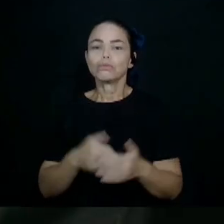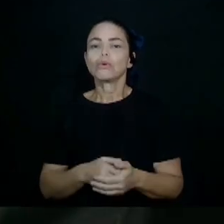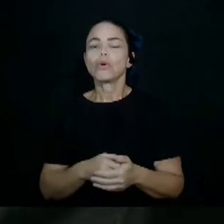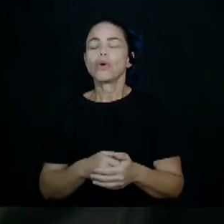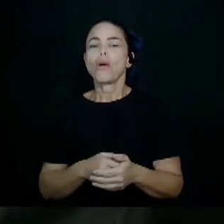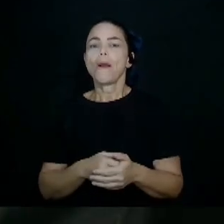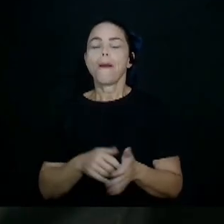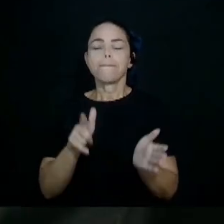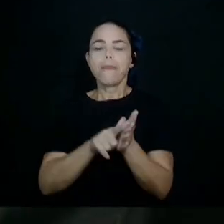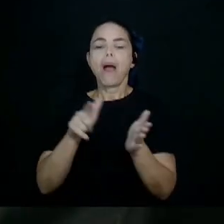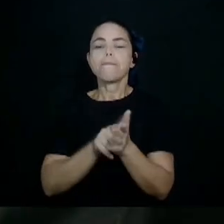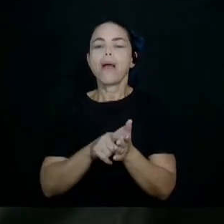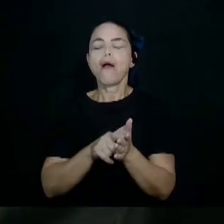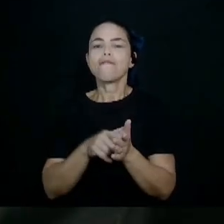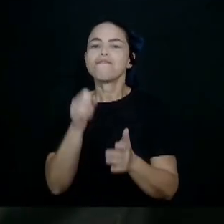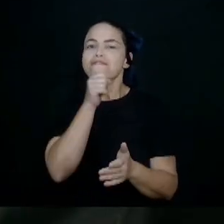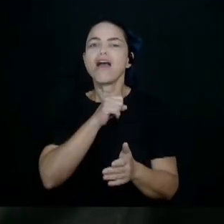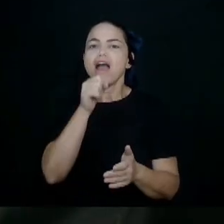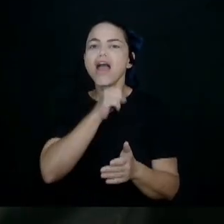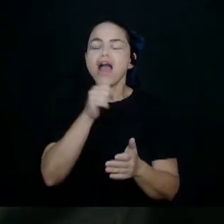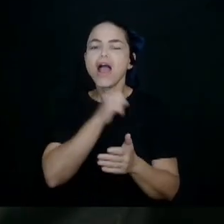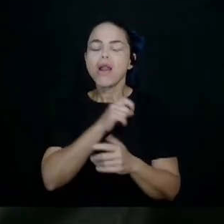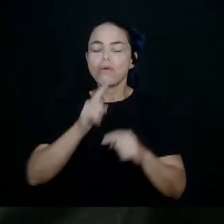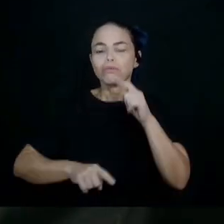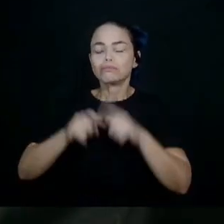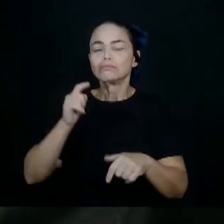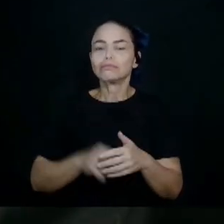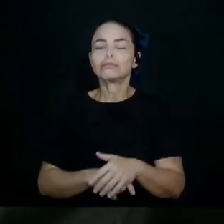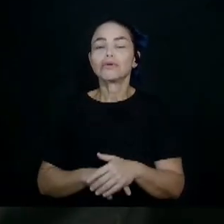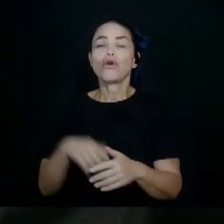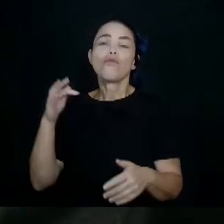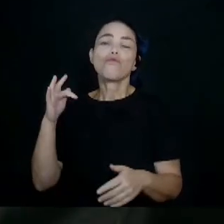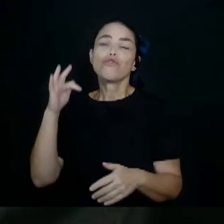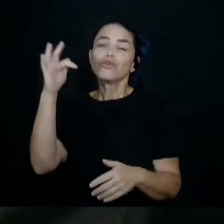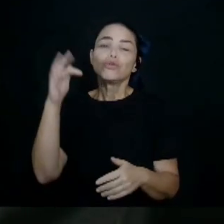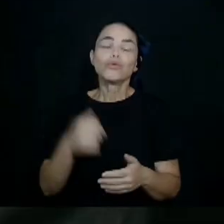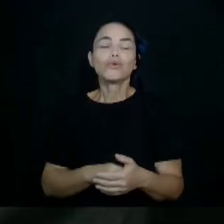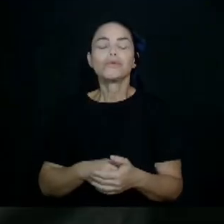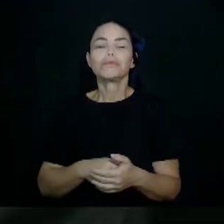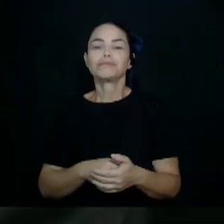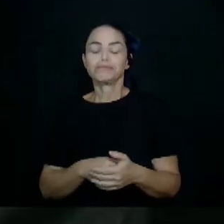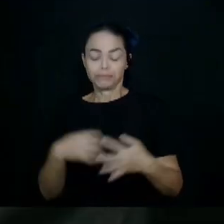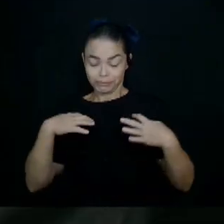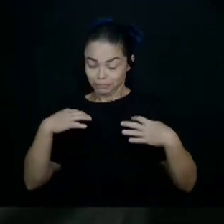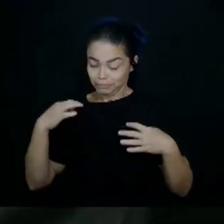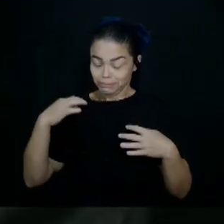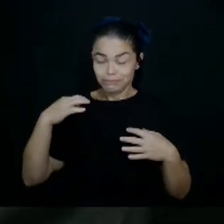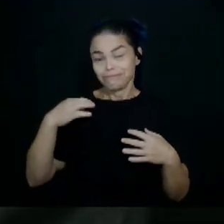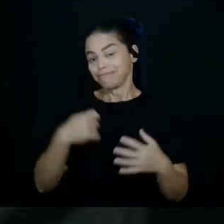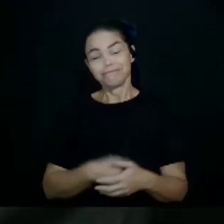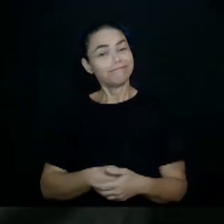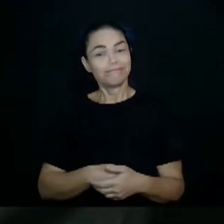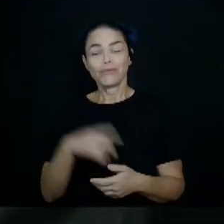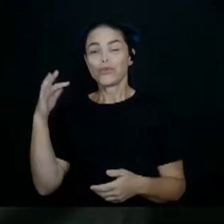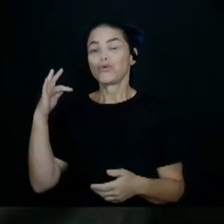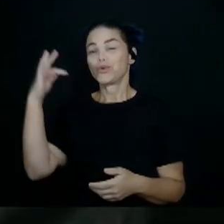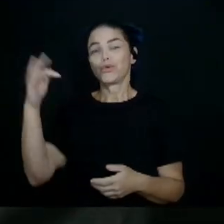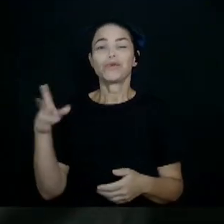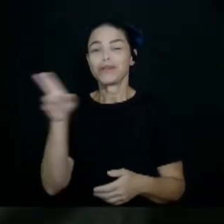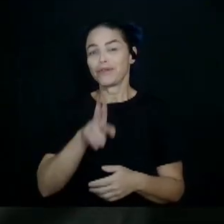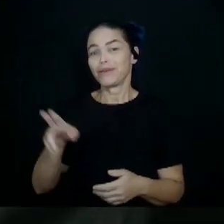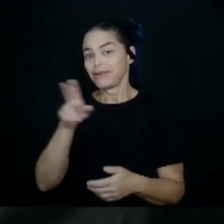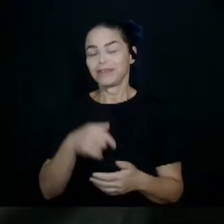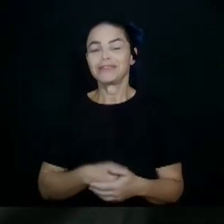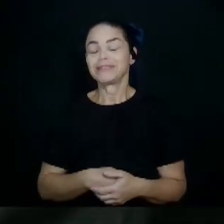objeto, né? Que pode servir um dia. Aquela roupa que um dia você vai usar. Mas quando